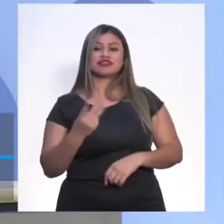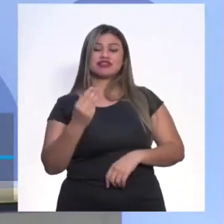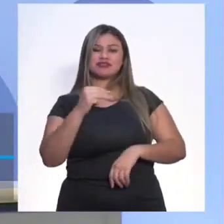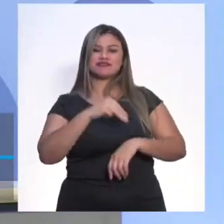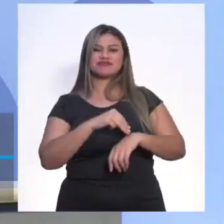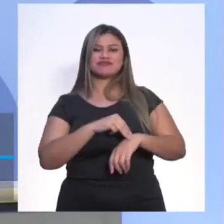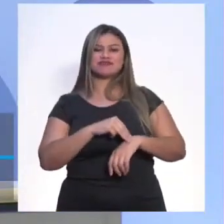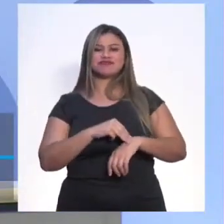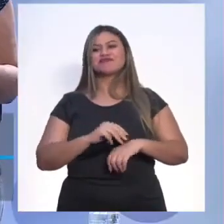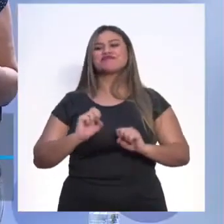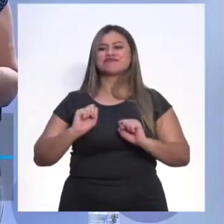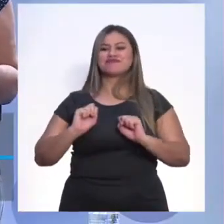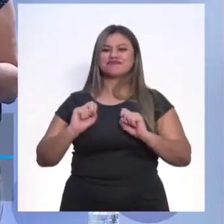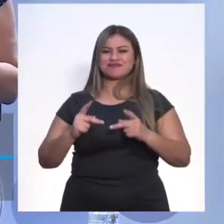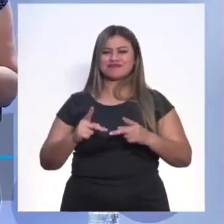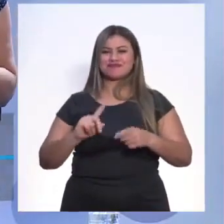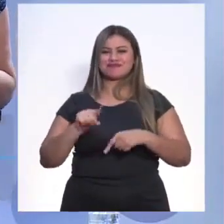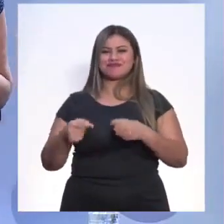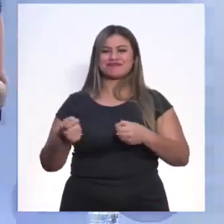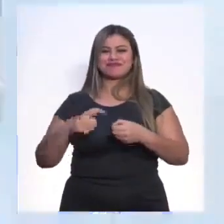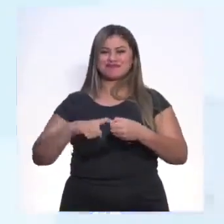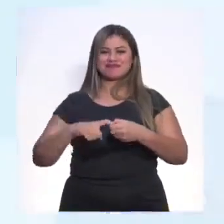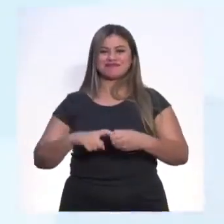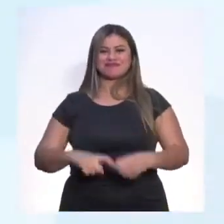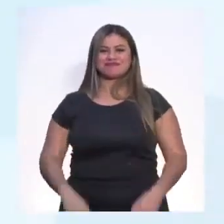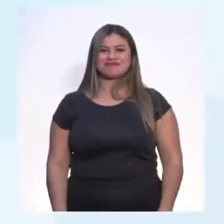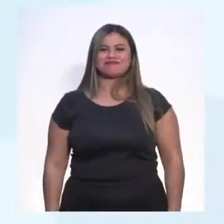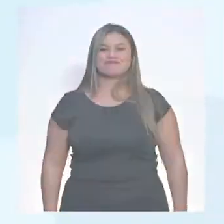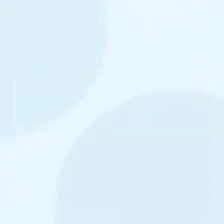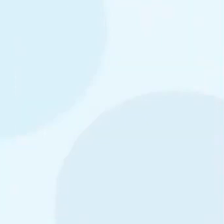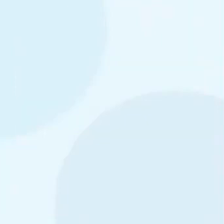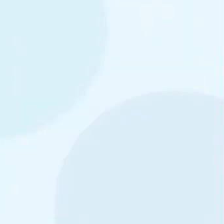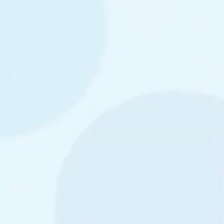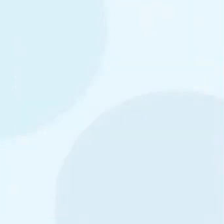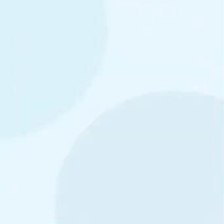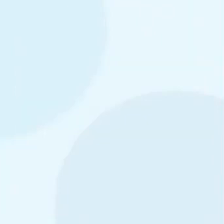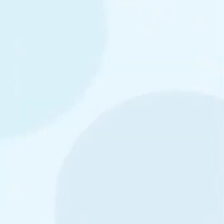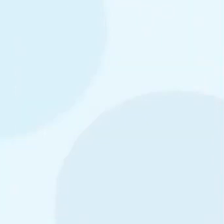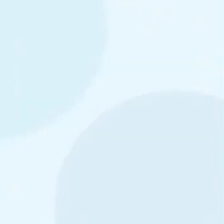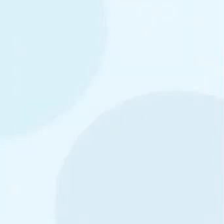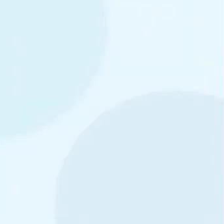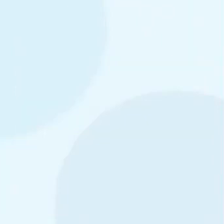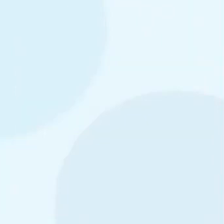essa atividade. Muito bem, voltamos em 3 minutos.